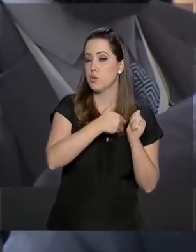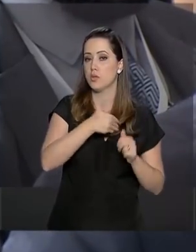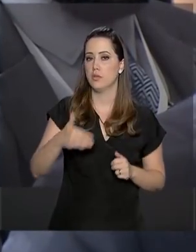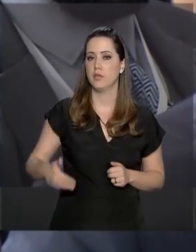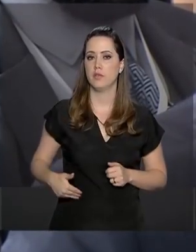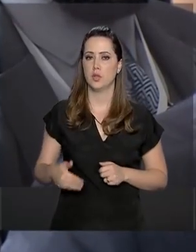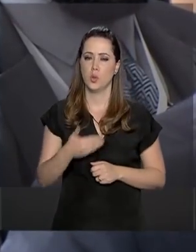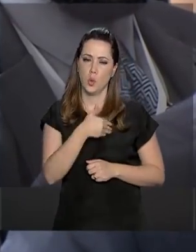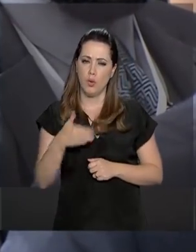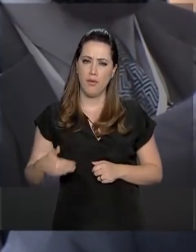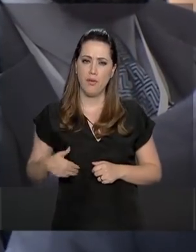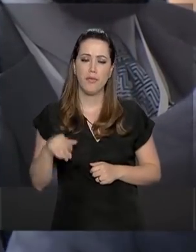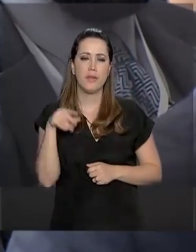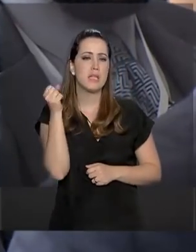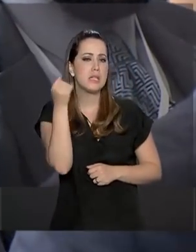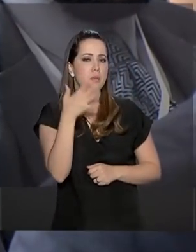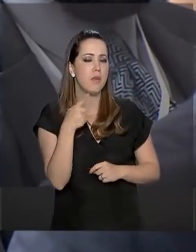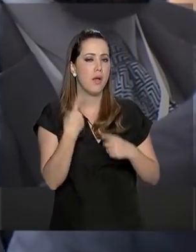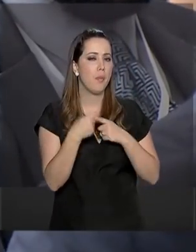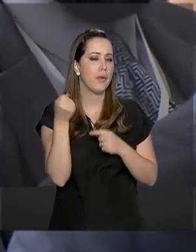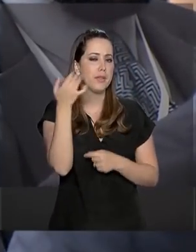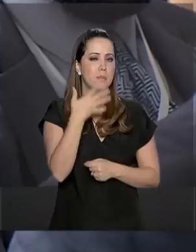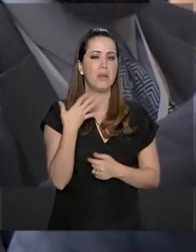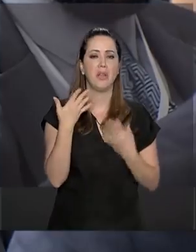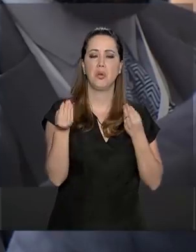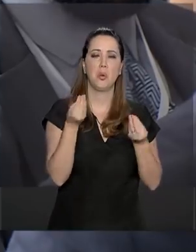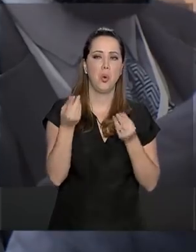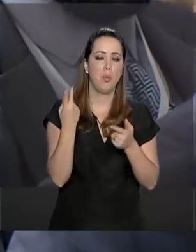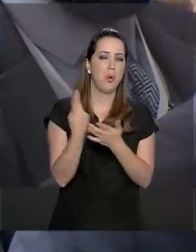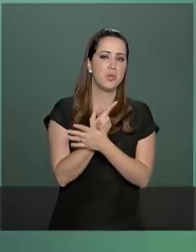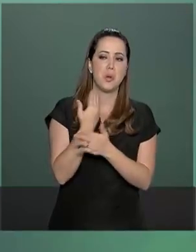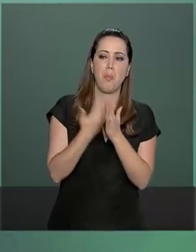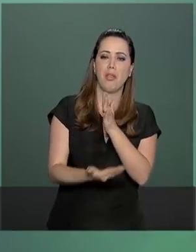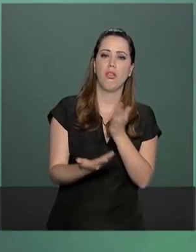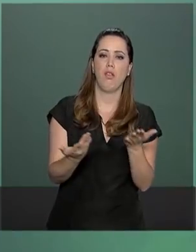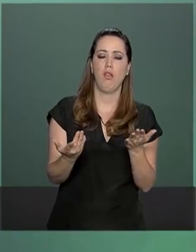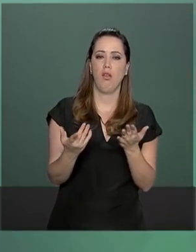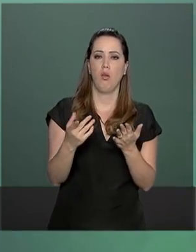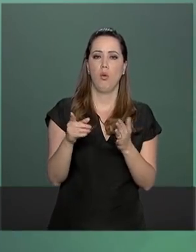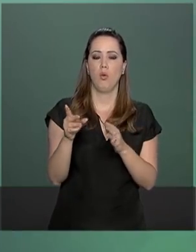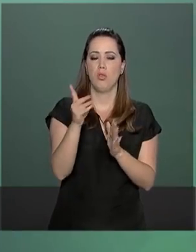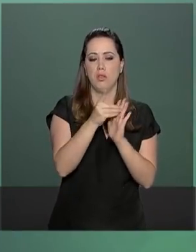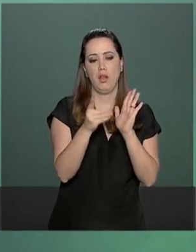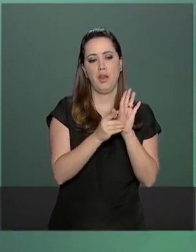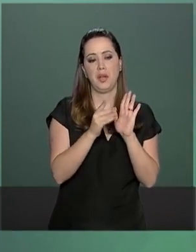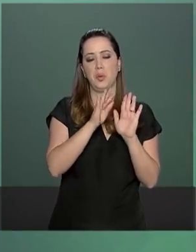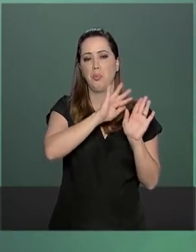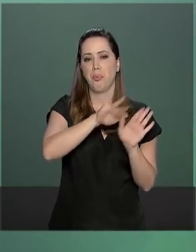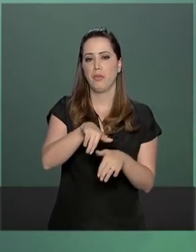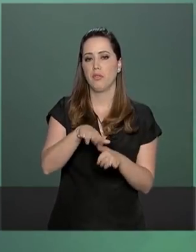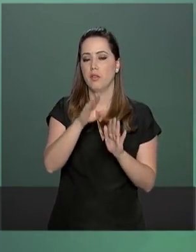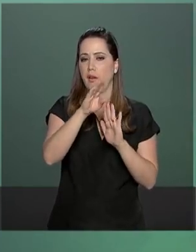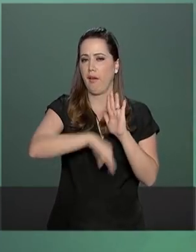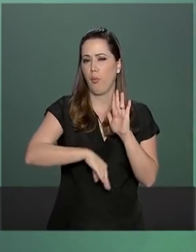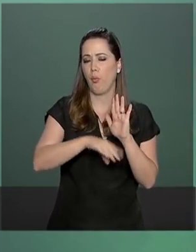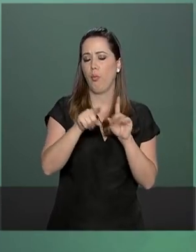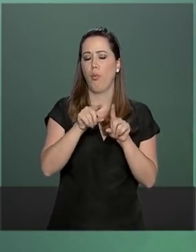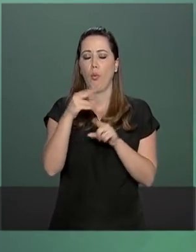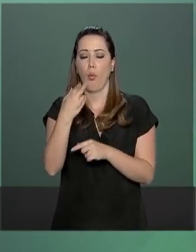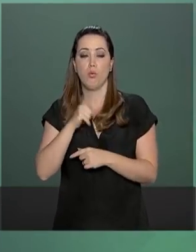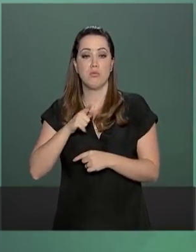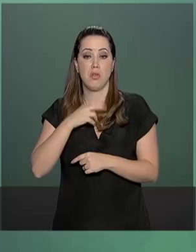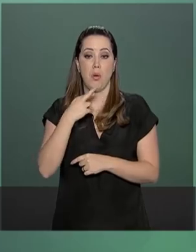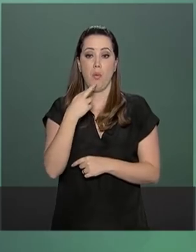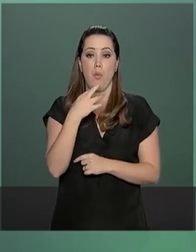derrota sabe explicar o motivo tem alguma avaliação se acha que faltou liderança base ou mesmo se algum